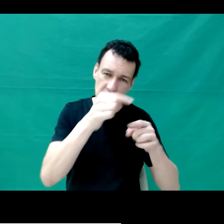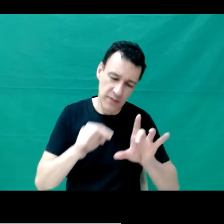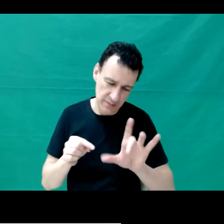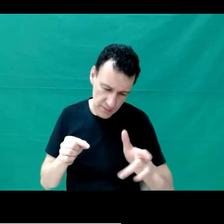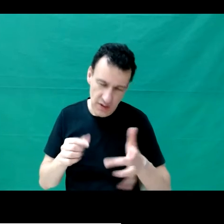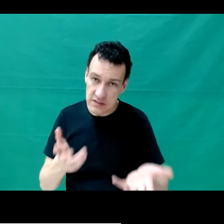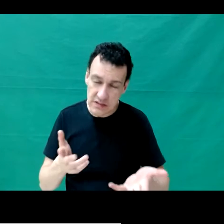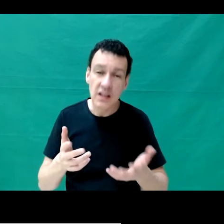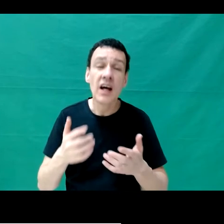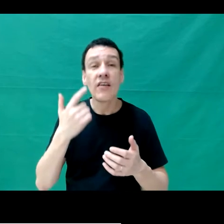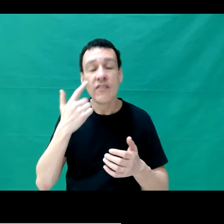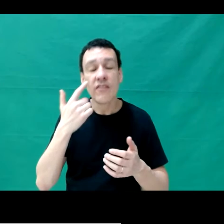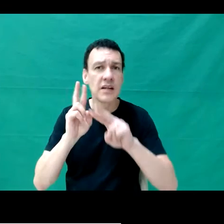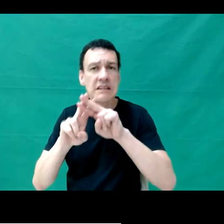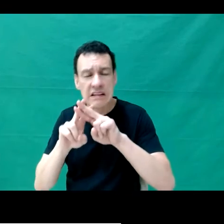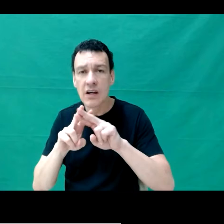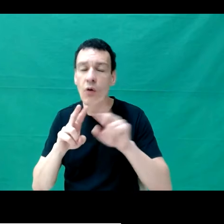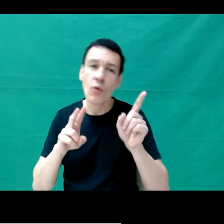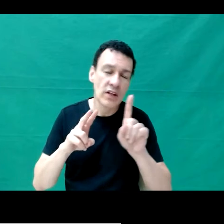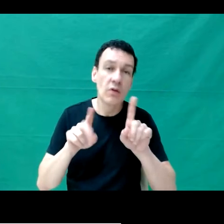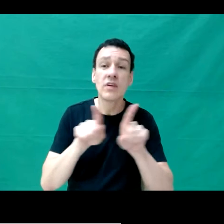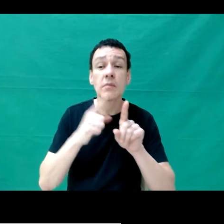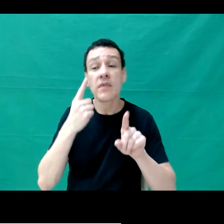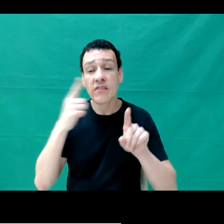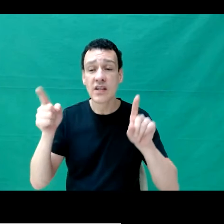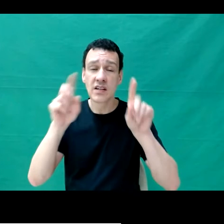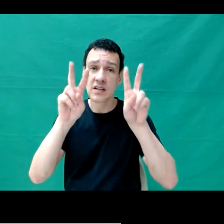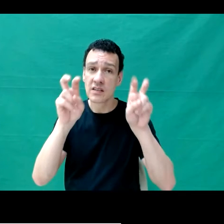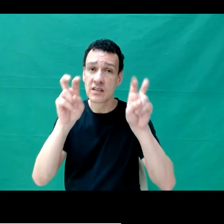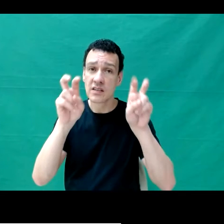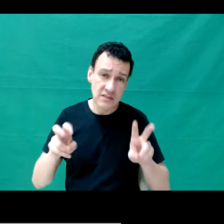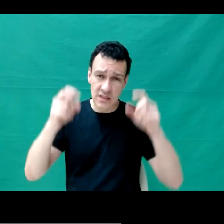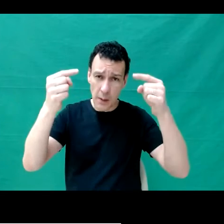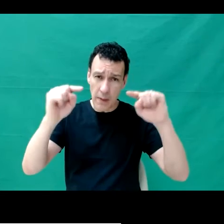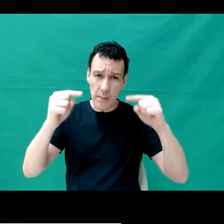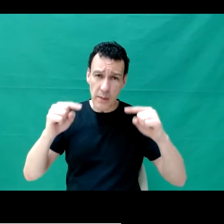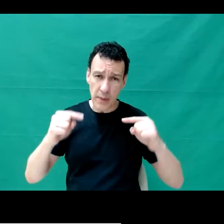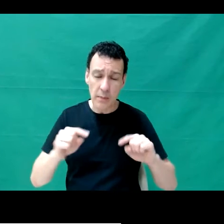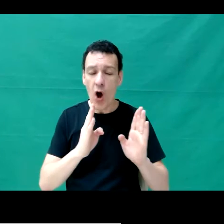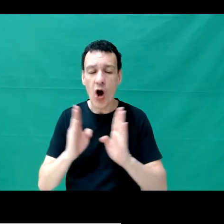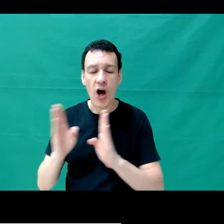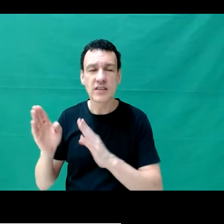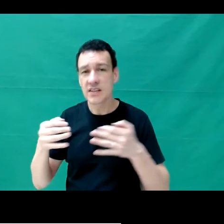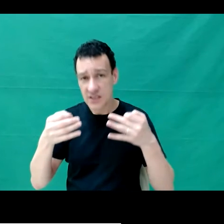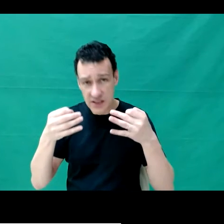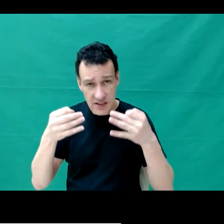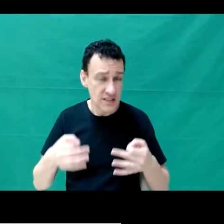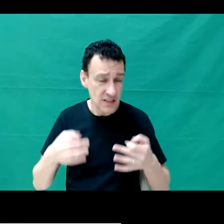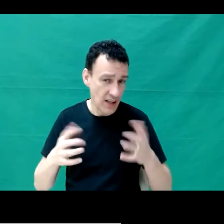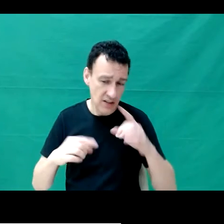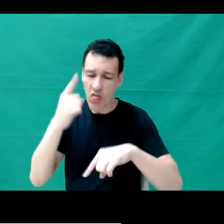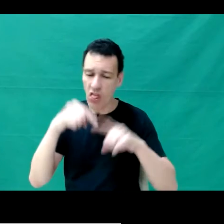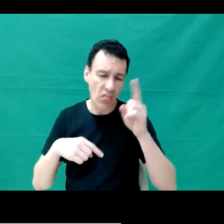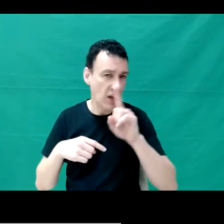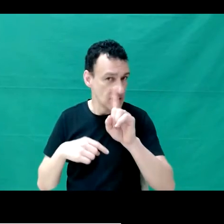faz o teste de hierarquia de cabeçalhos para ver se todos os cabeçalhos estão sendo lidos na ordem hierárquica correta pelo leitor de